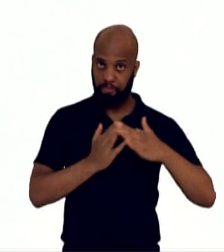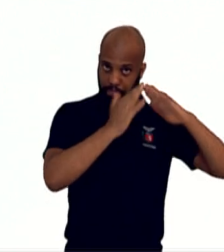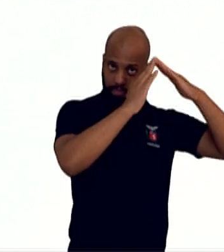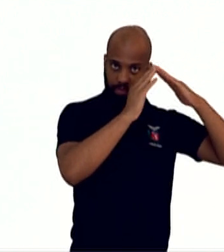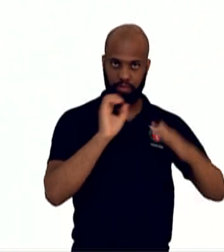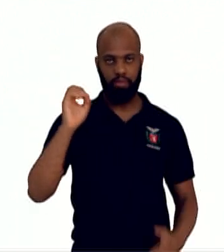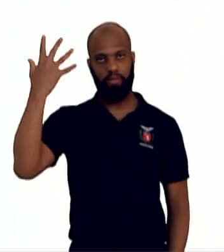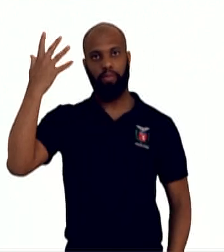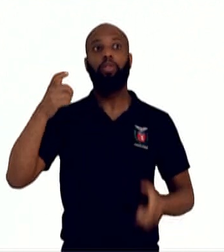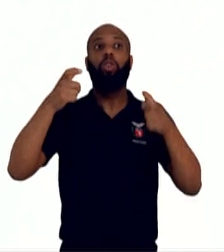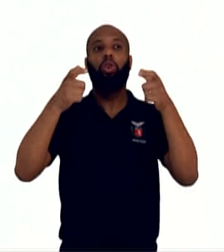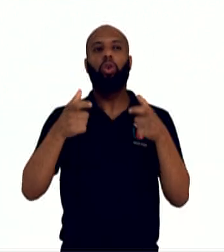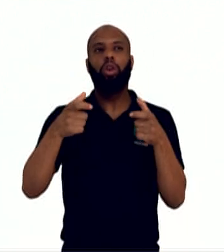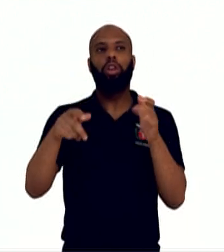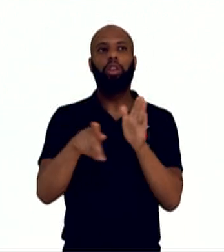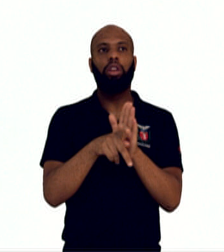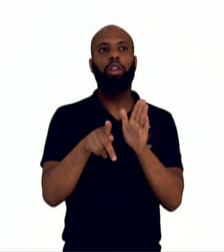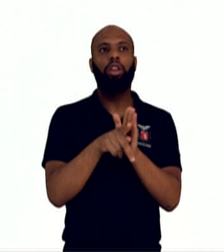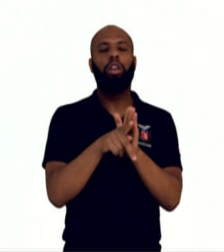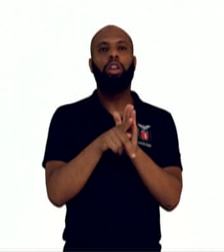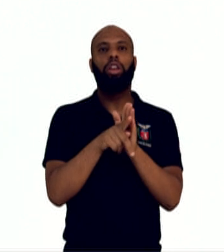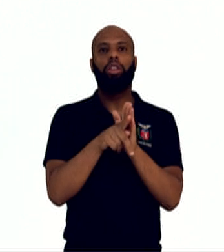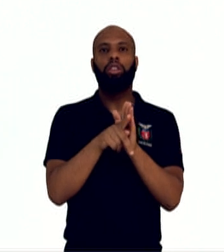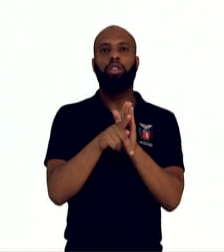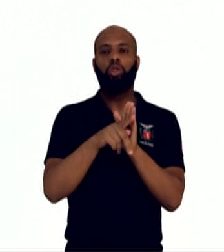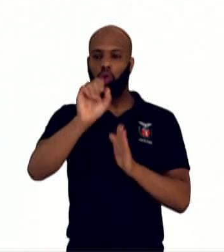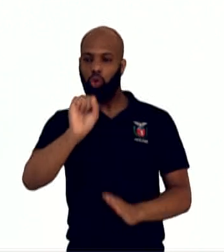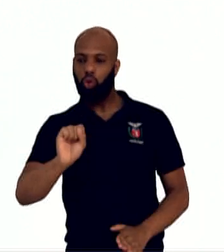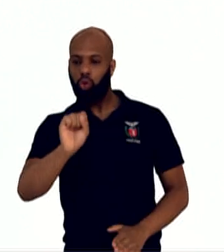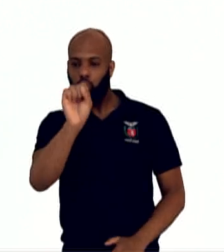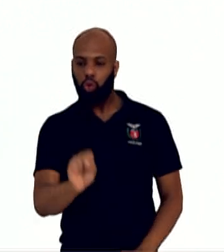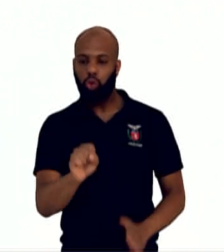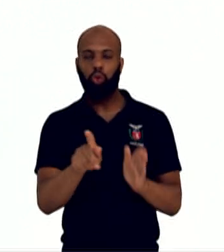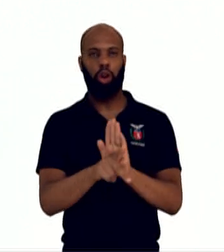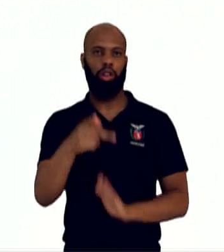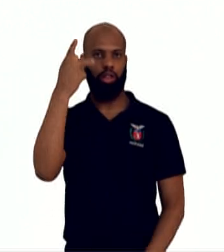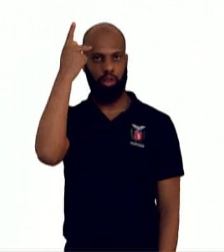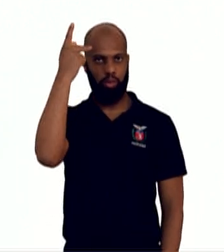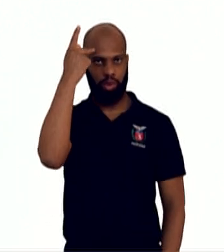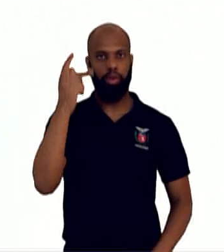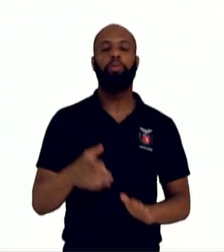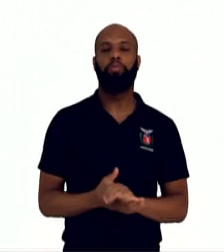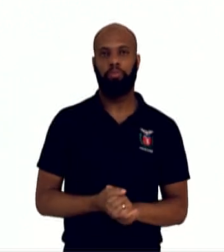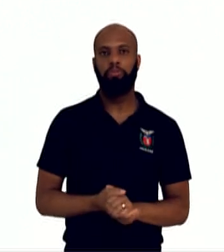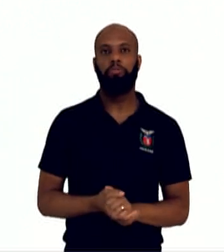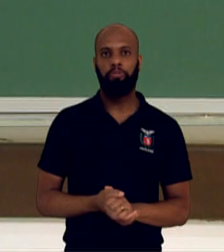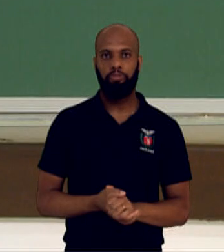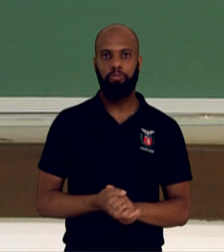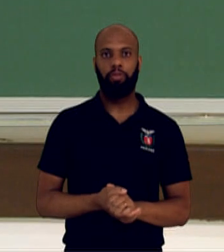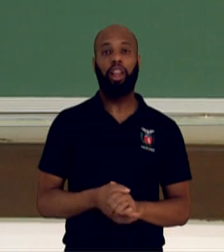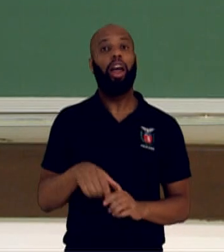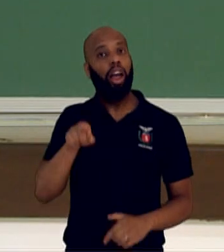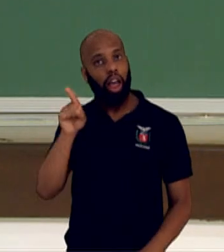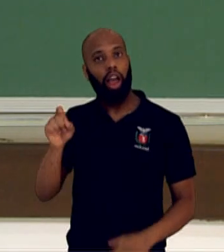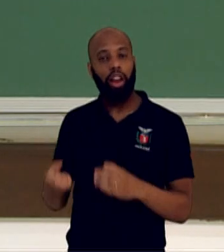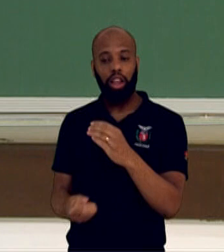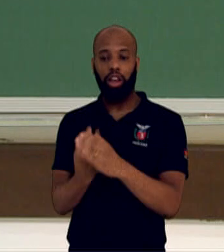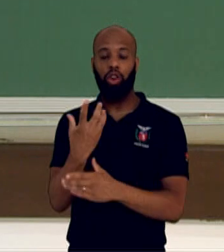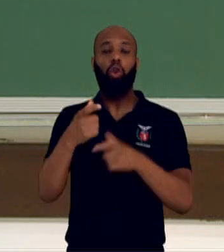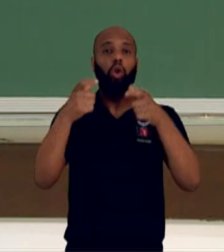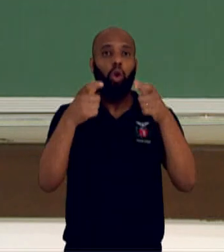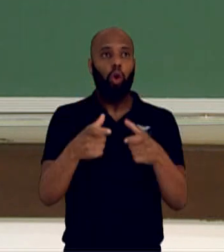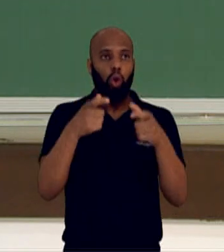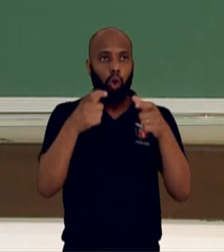Olha só, aonde? Na zona sul da periferia de São Paulo, certo? Então, ele criou um